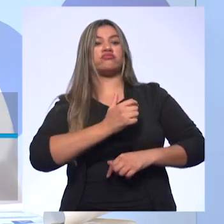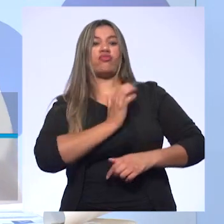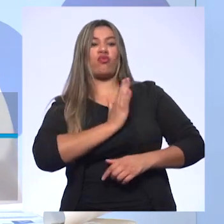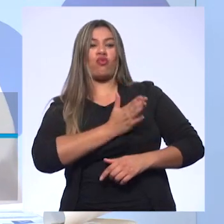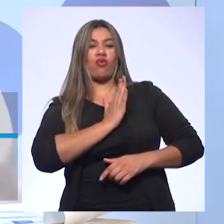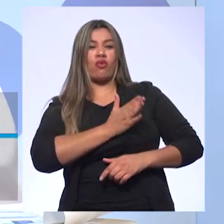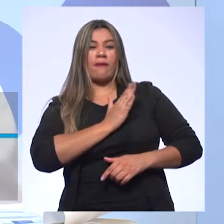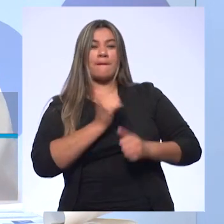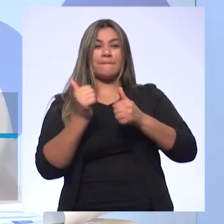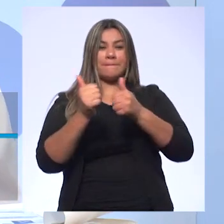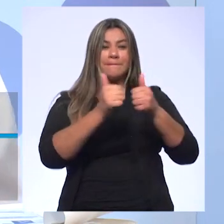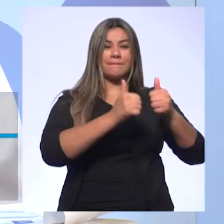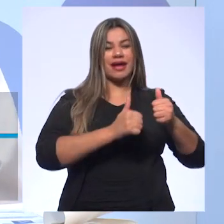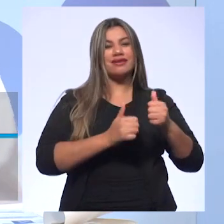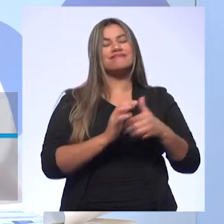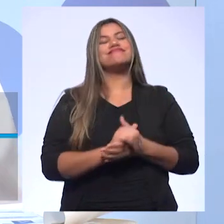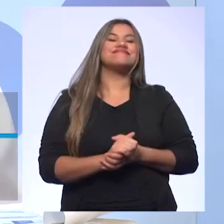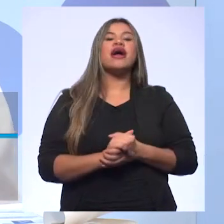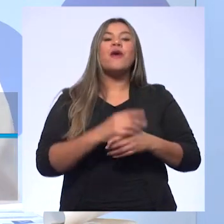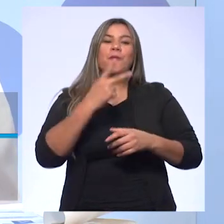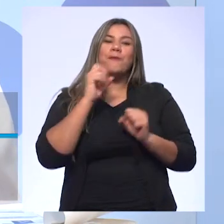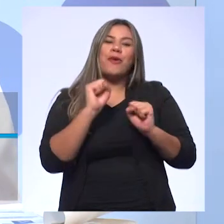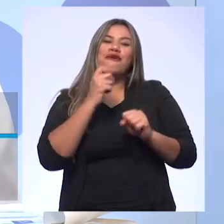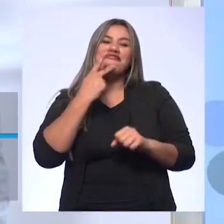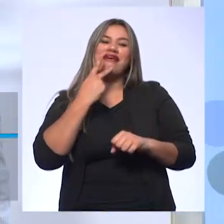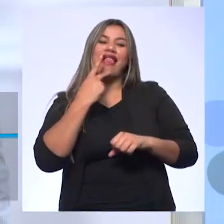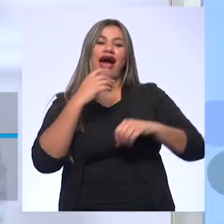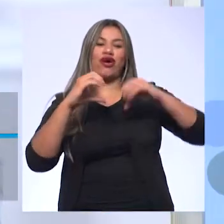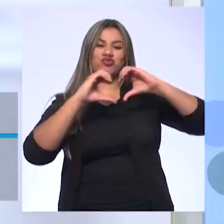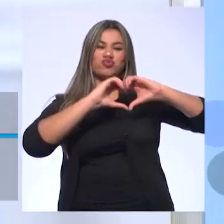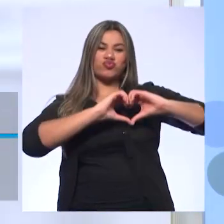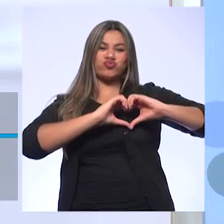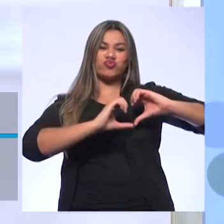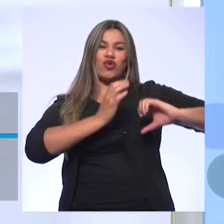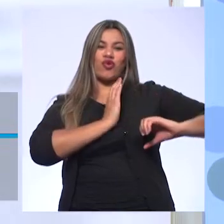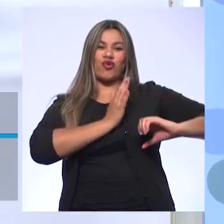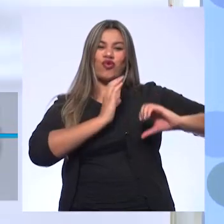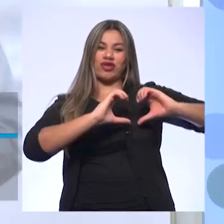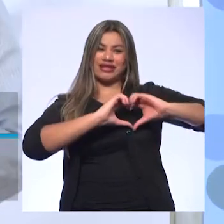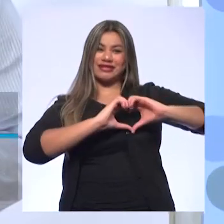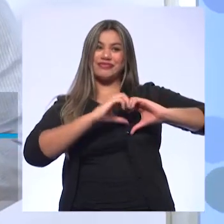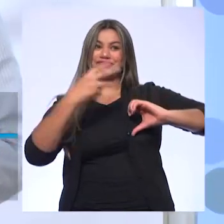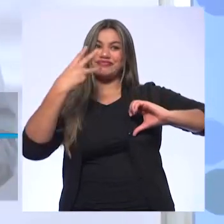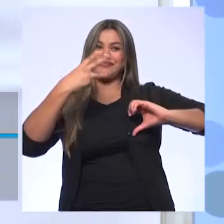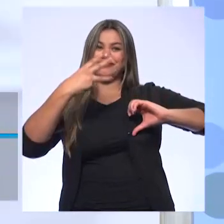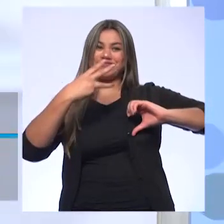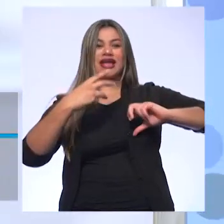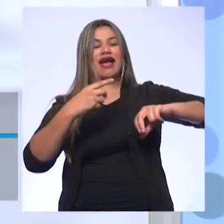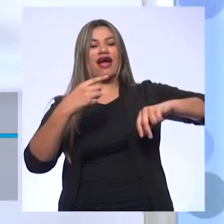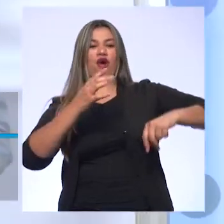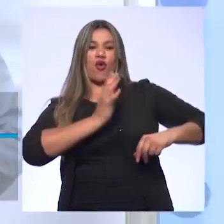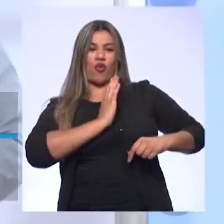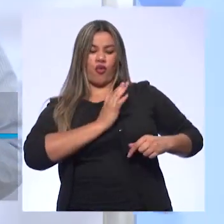3 corações, né? Tem até uma cidade com esse nome. 3 corações, olha, o professor Edjoel sempre dando brilho aí